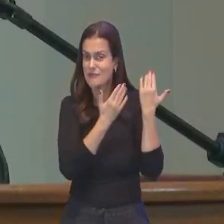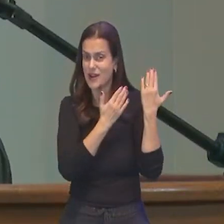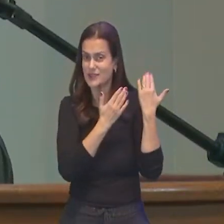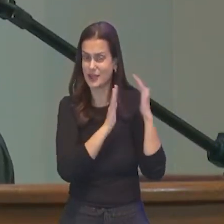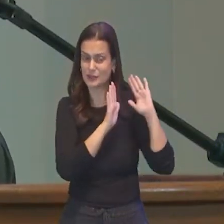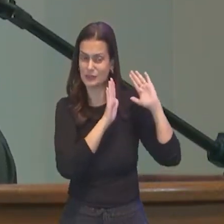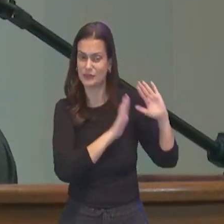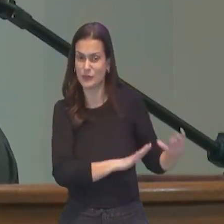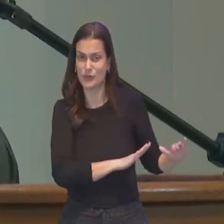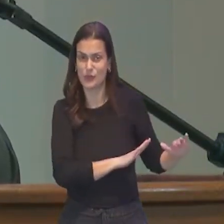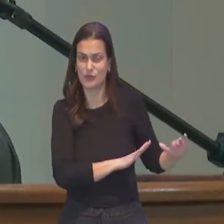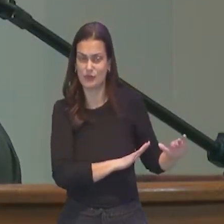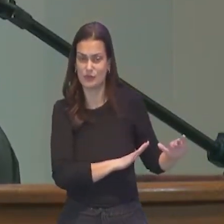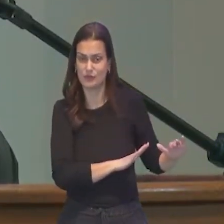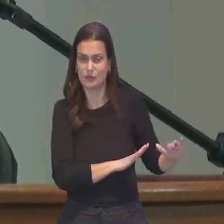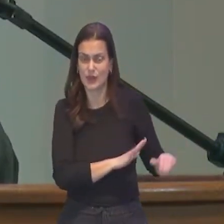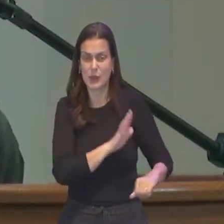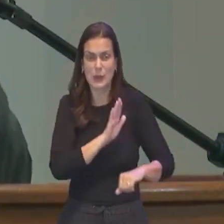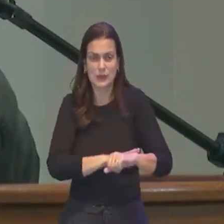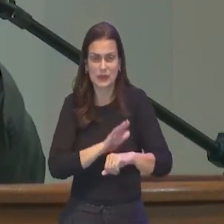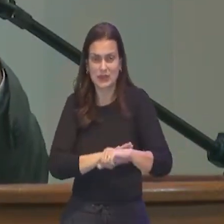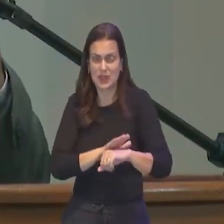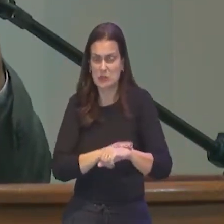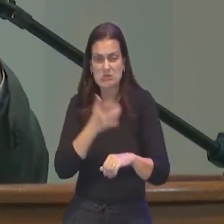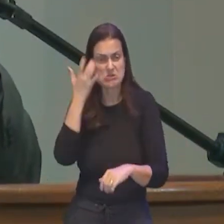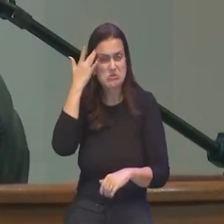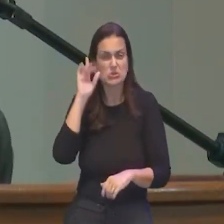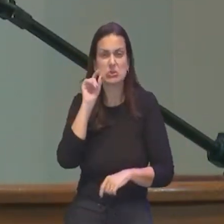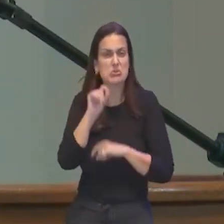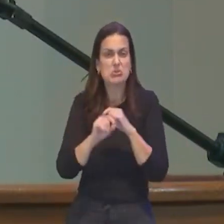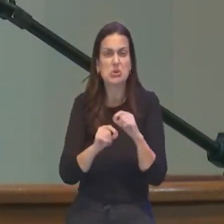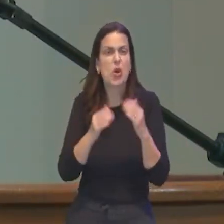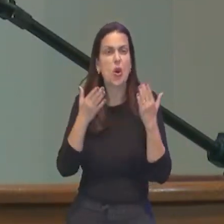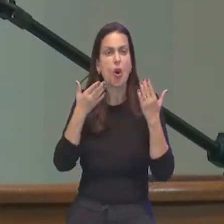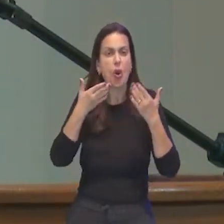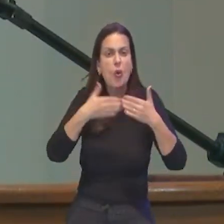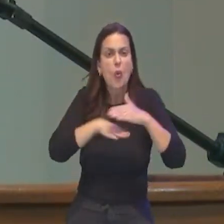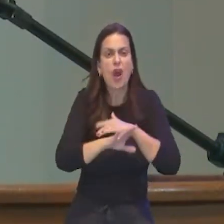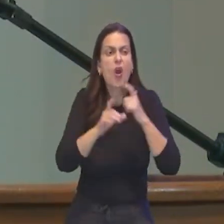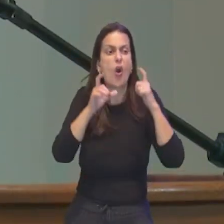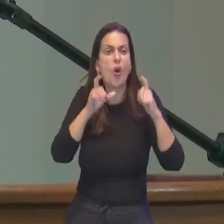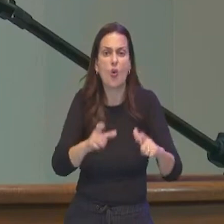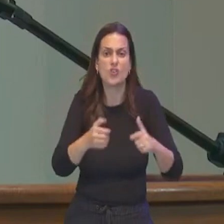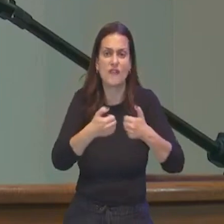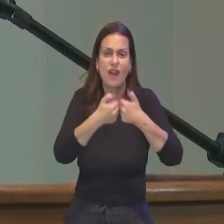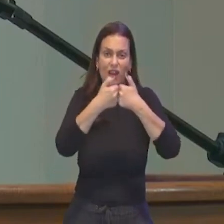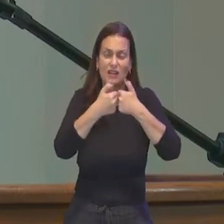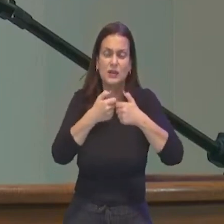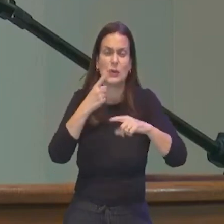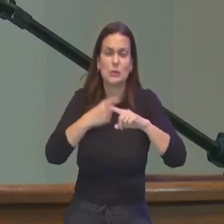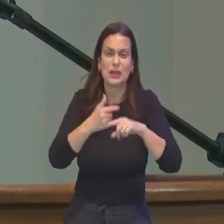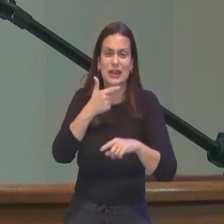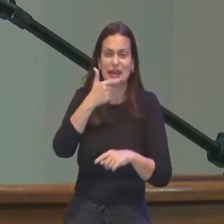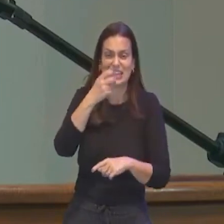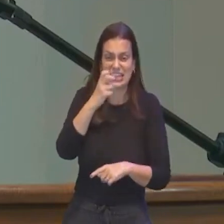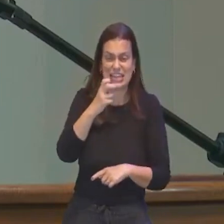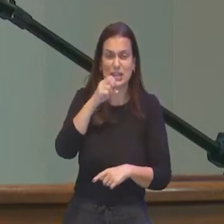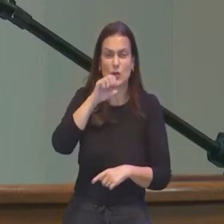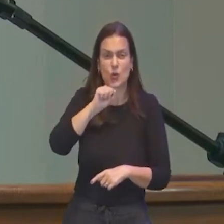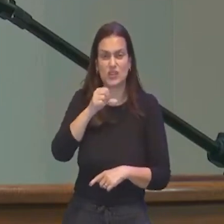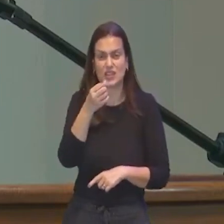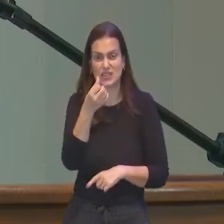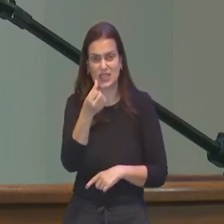Inclusive, já nessa época, já não se sabia onde que a arca estaria, porque em 586, quando a